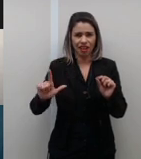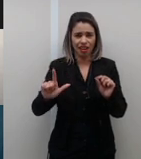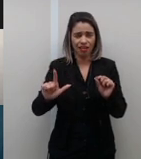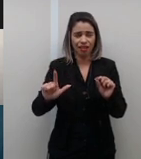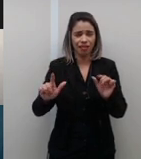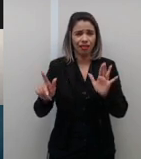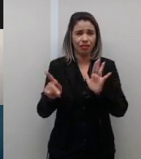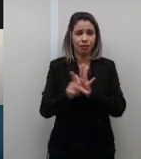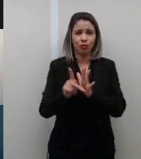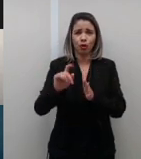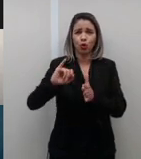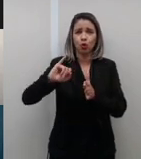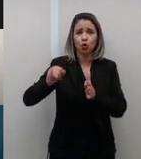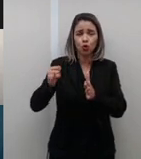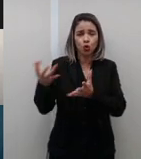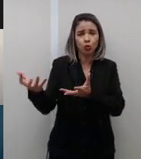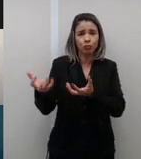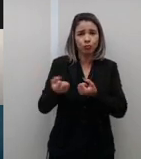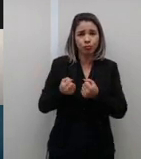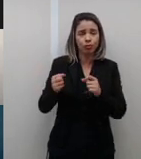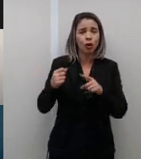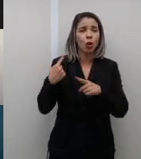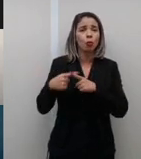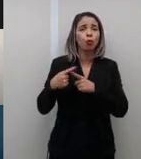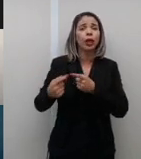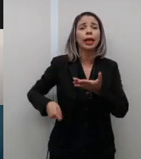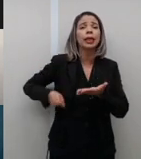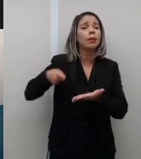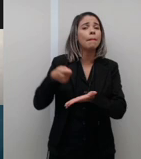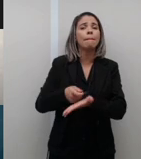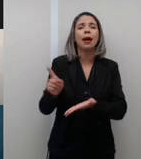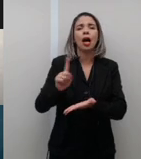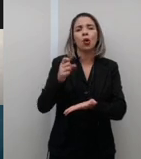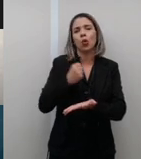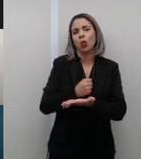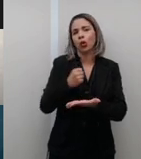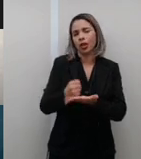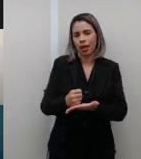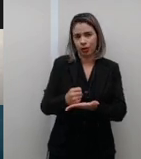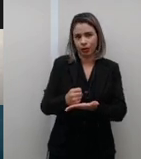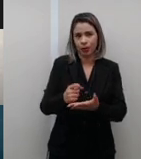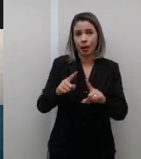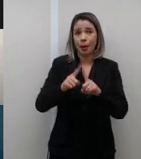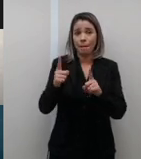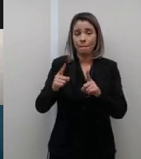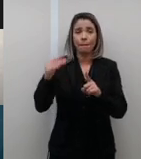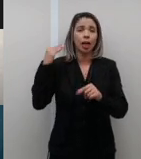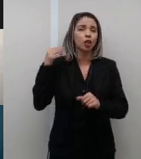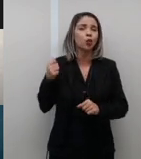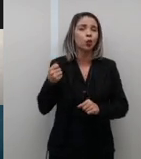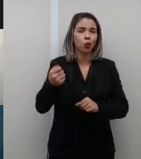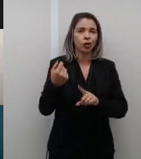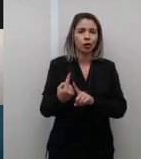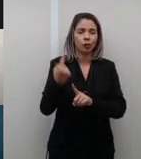recebidos pelo inadimplemento de contrato. No juízo de retratação, no RESP